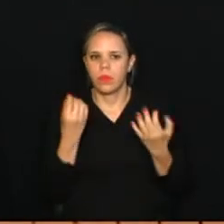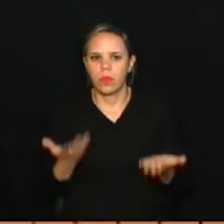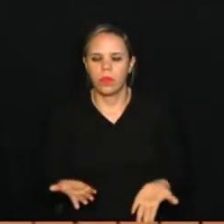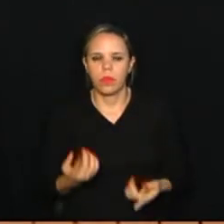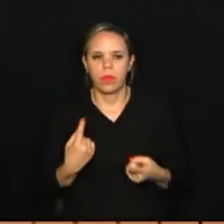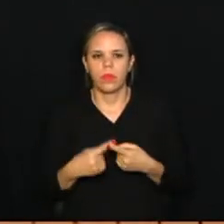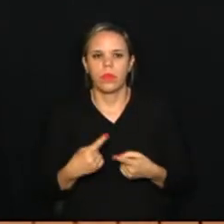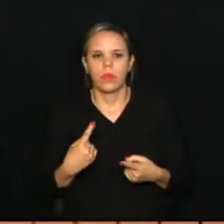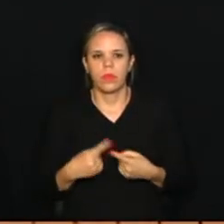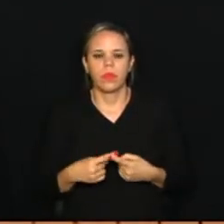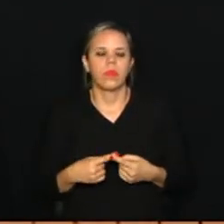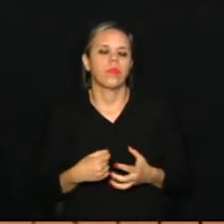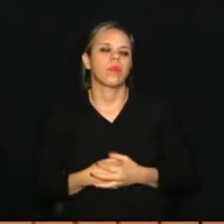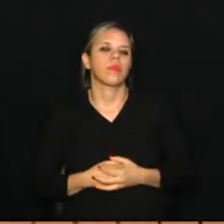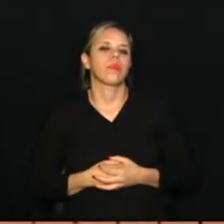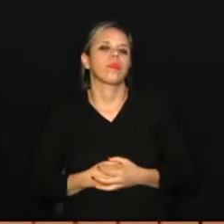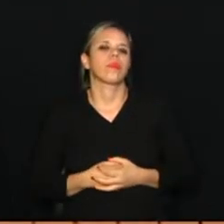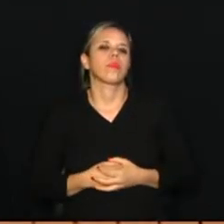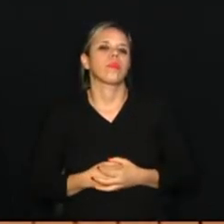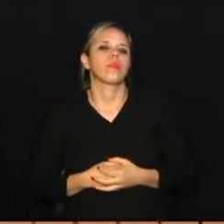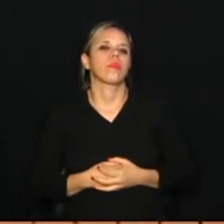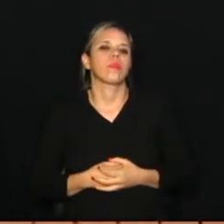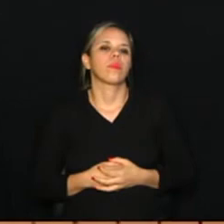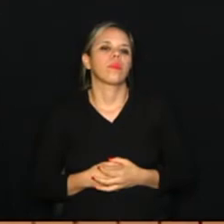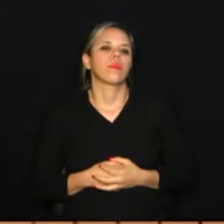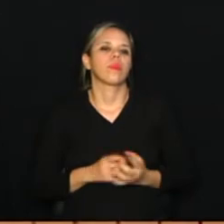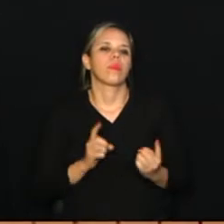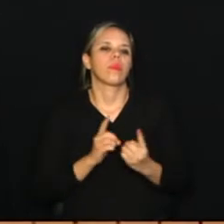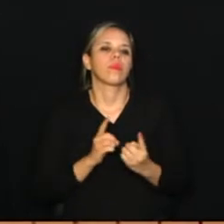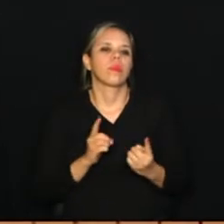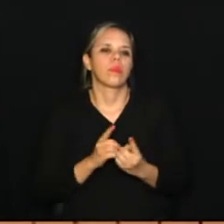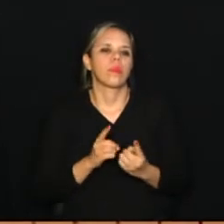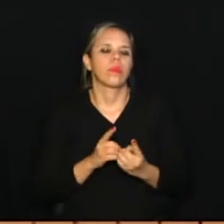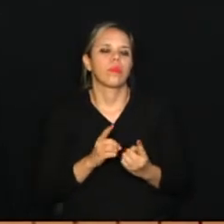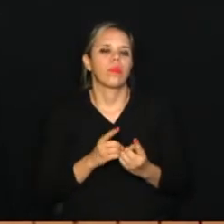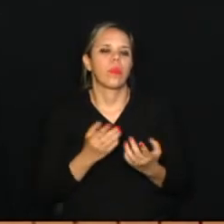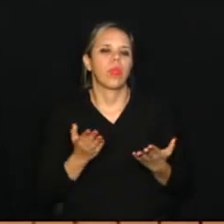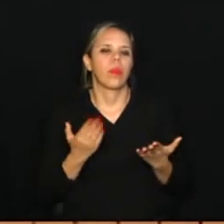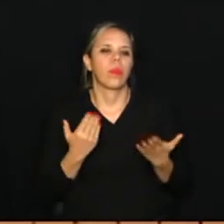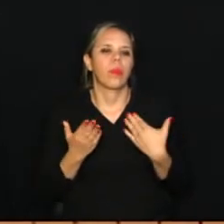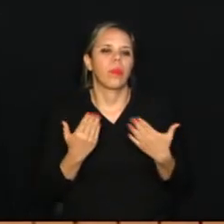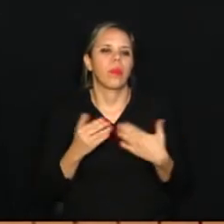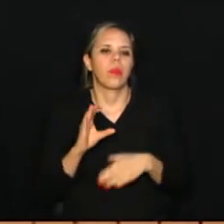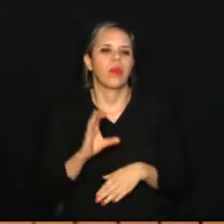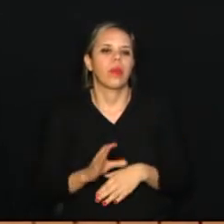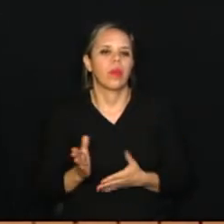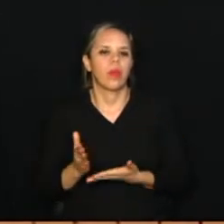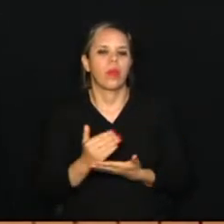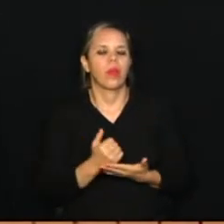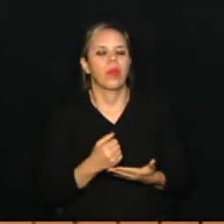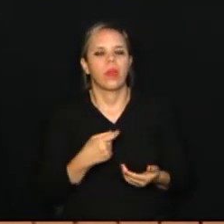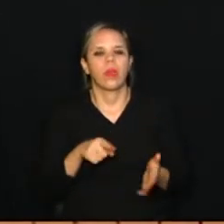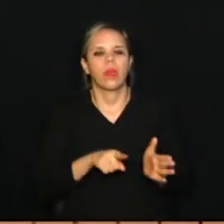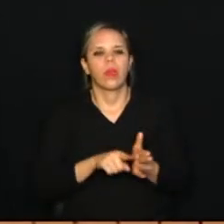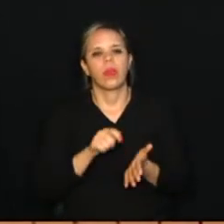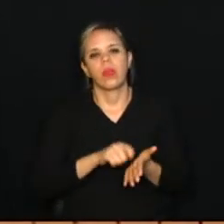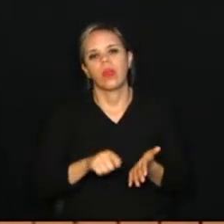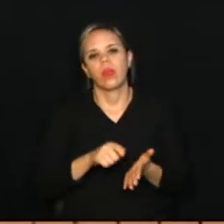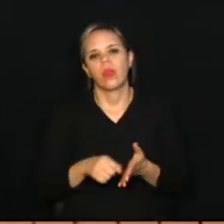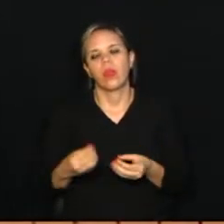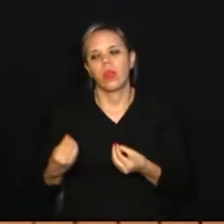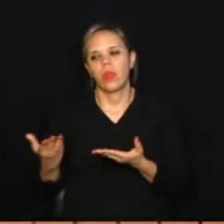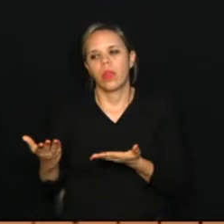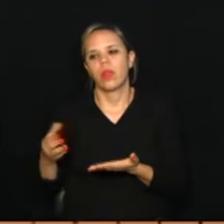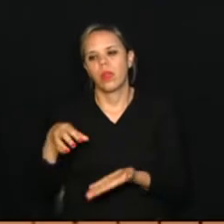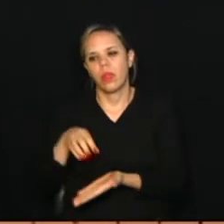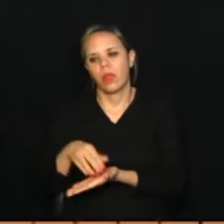que é o serviço, qual que é o serviço? Eu escutar o cidadão, coletar a demanda, encaminhar para o